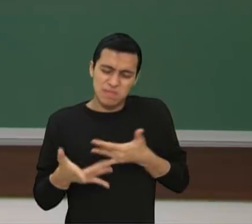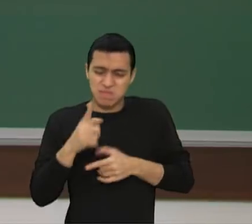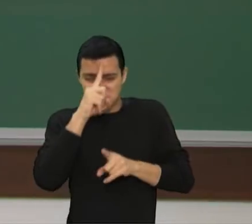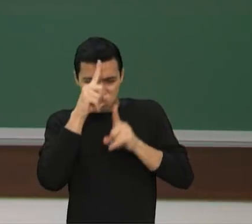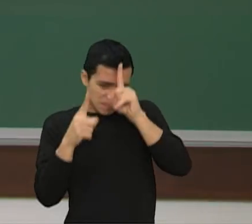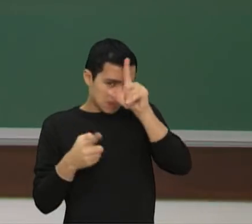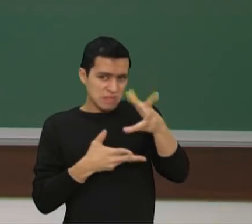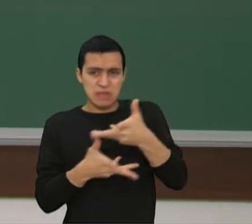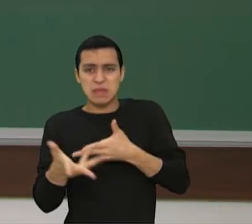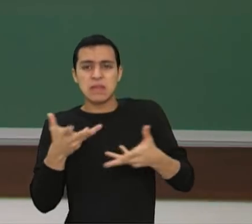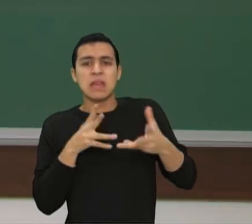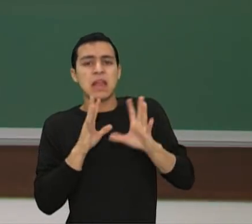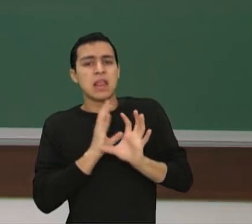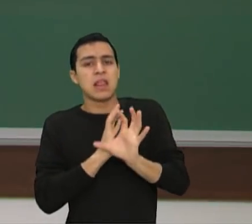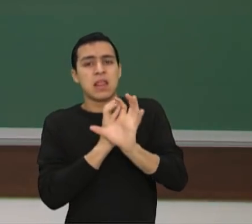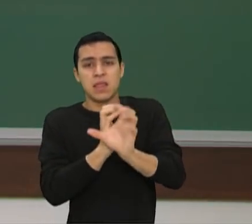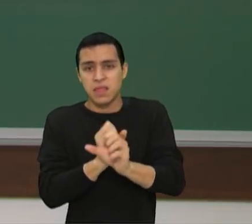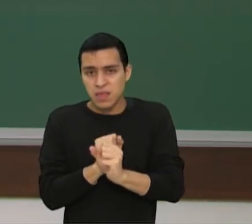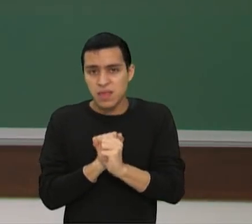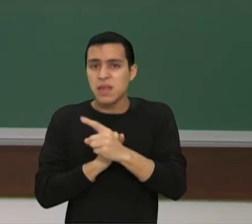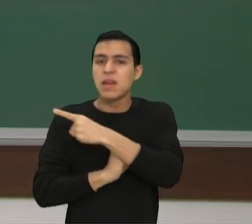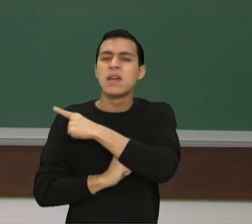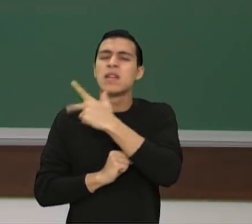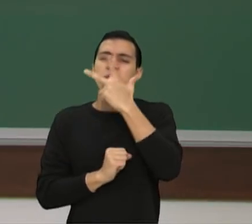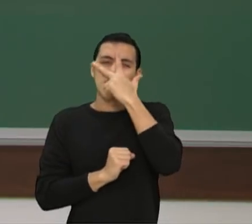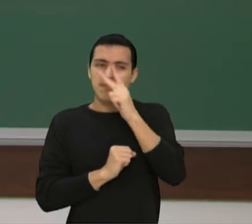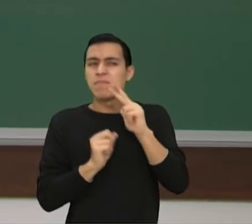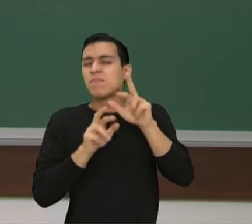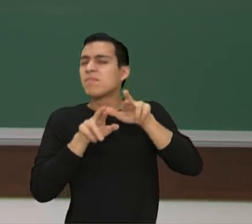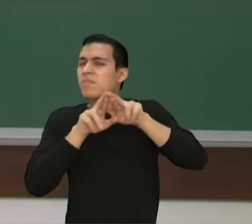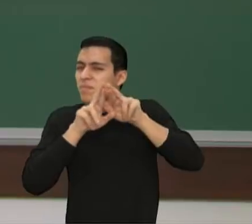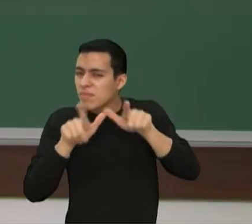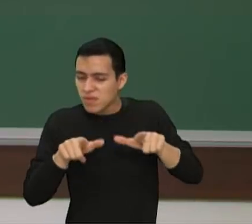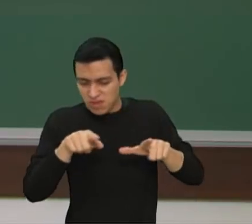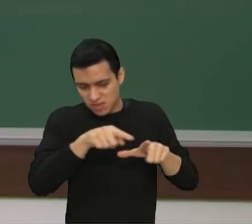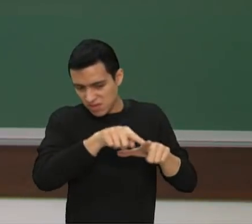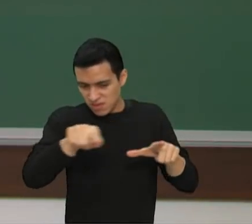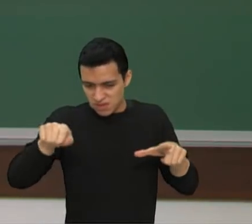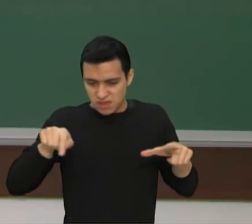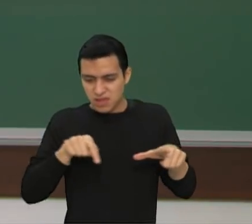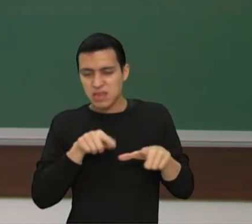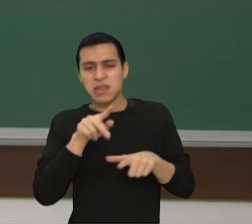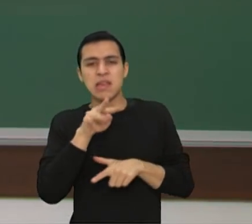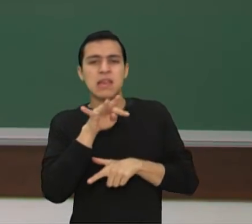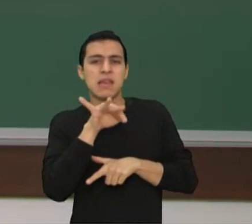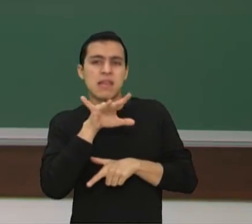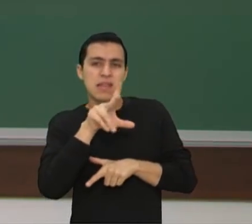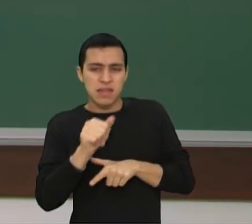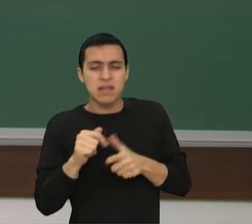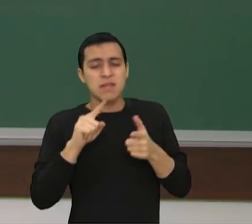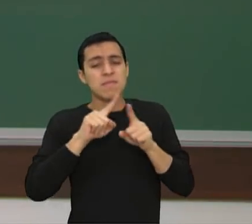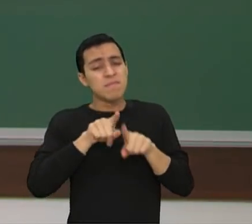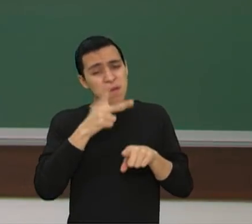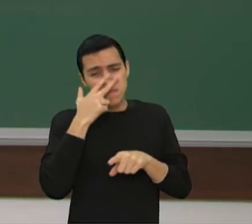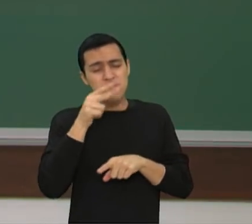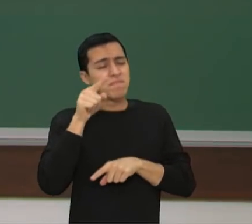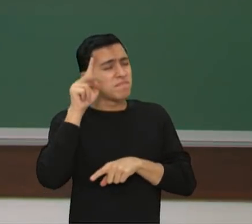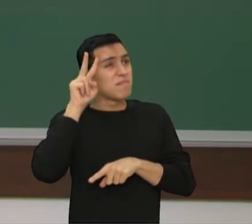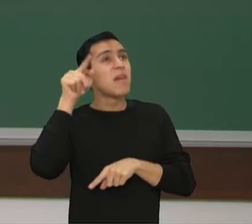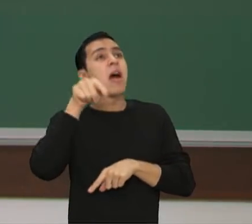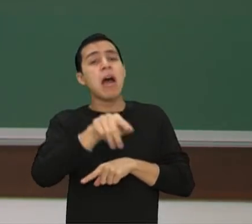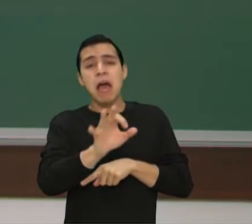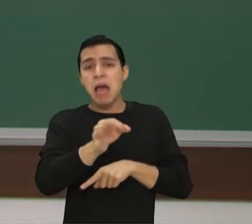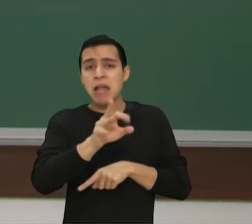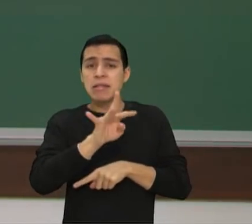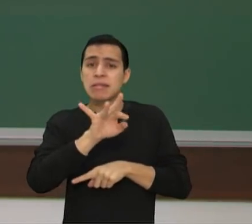ali e vai marcando a pontuação. Então, ele relembra muito, ele é um pouquinho diferente, o tabuleiro da trilha lá, mas ele relembra muito a trilha, né?